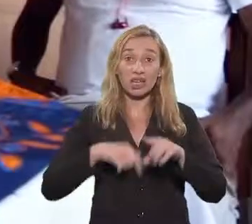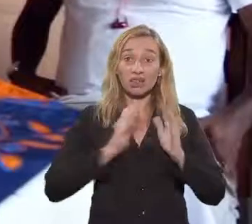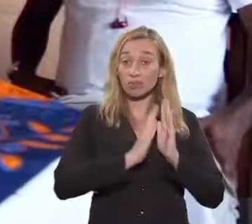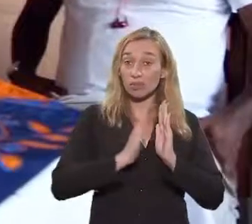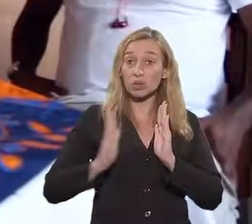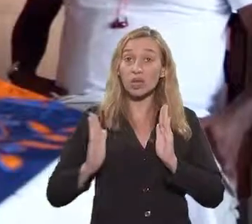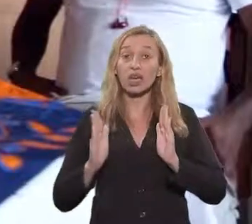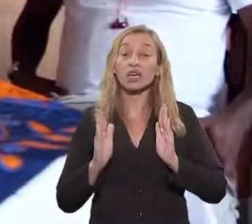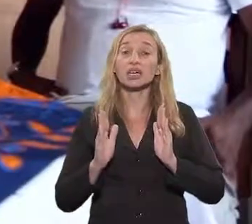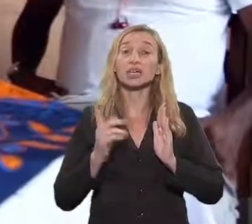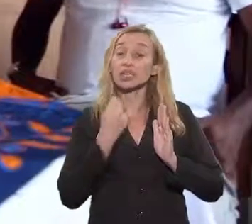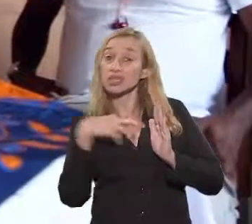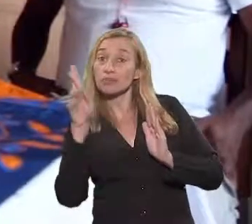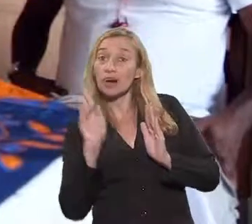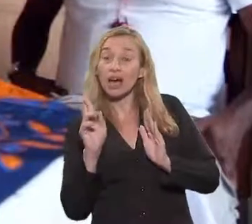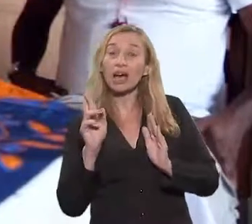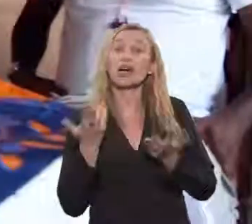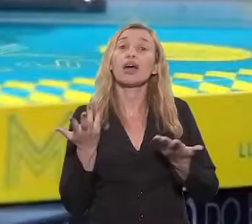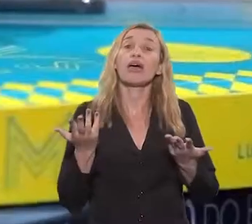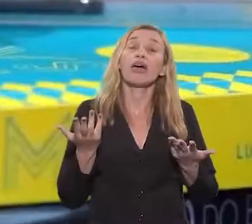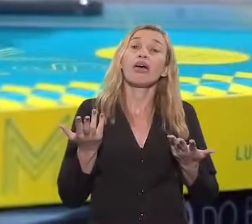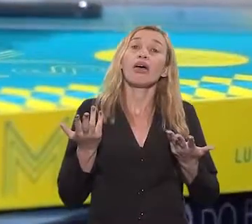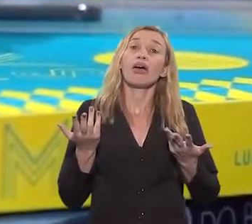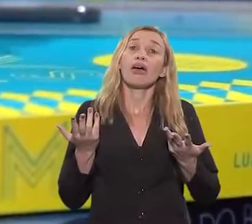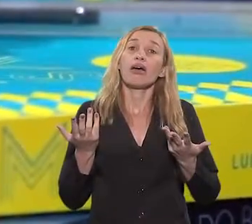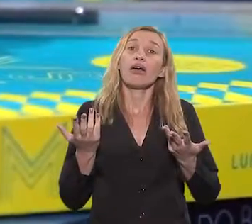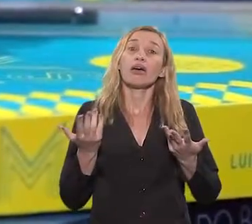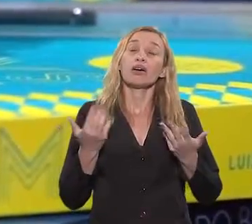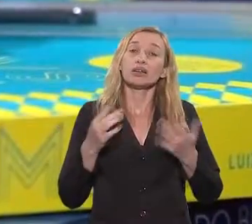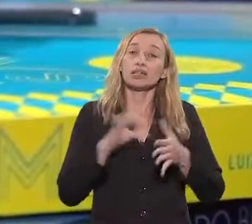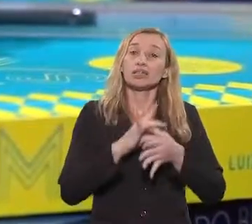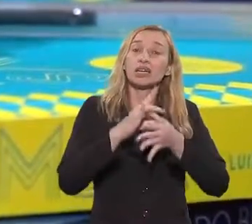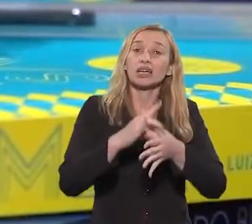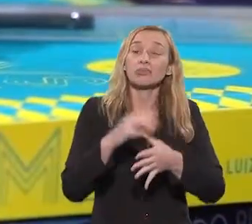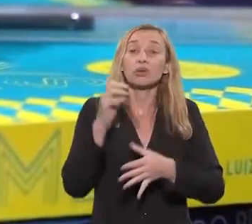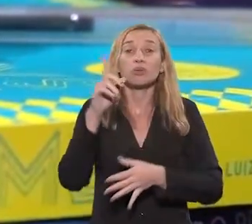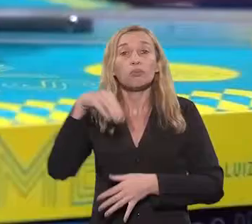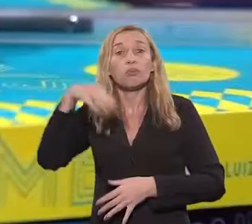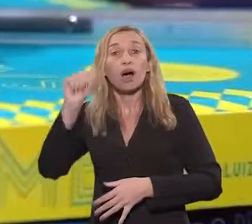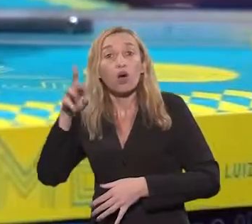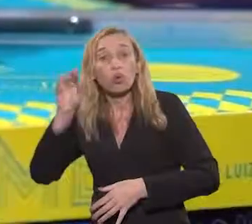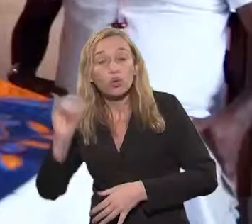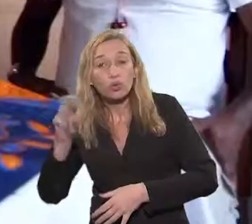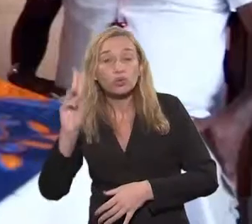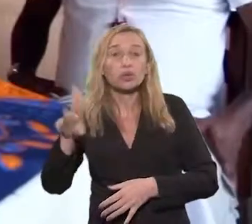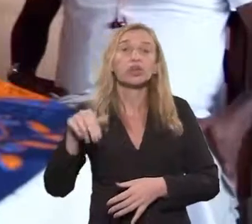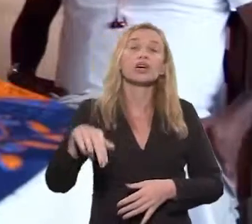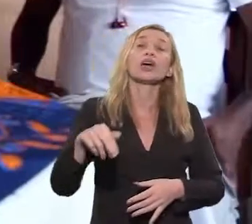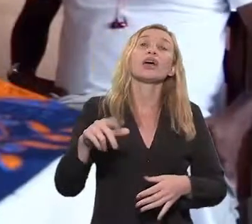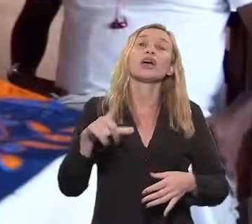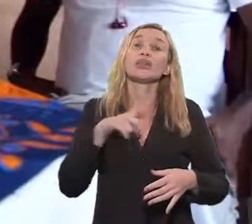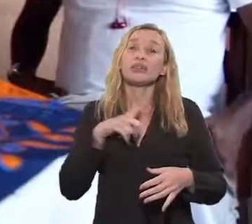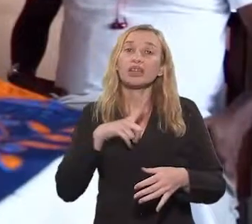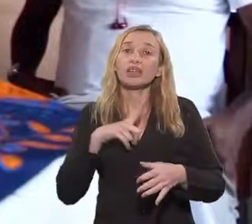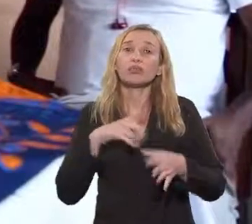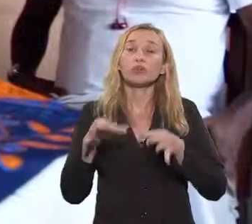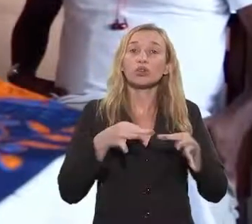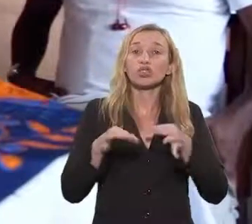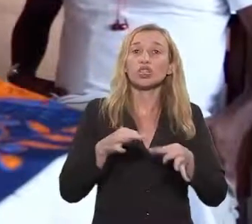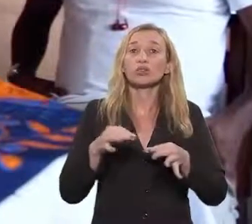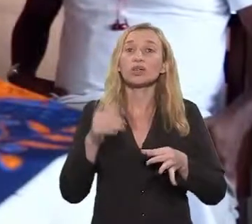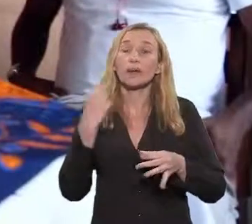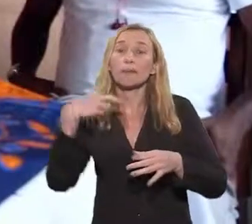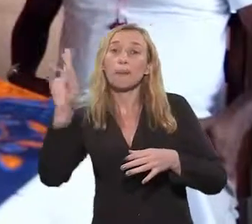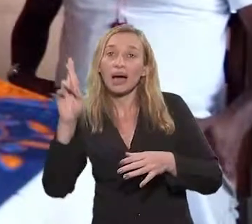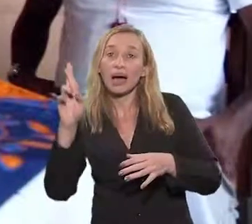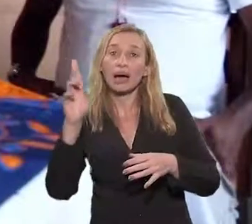Barblioteca, nesse bar, Baticum, liderado pelo Mauro, o Mauro tem esse projeto da Barblioteca,